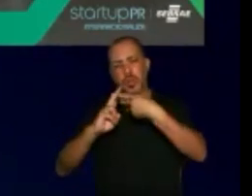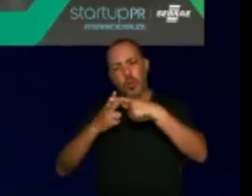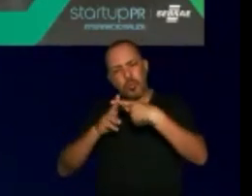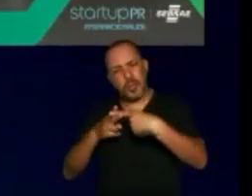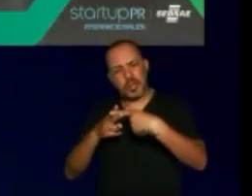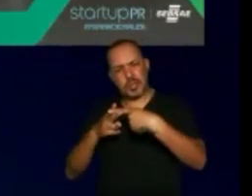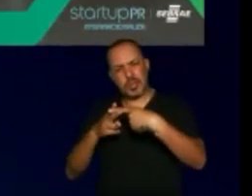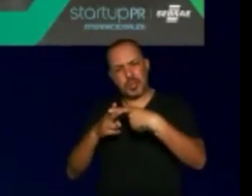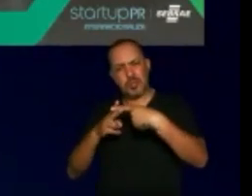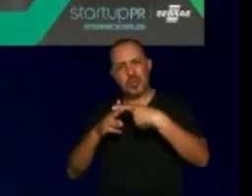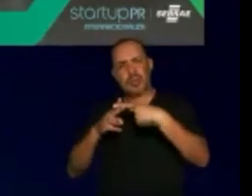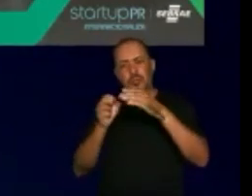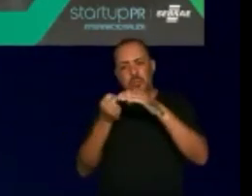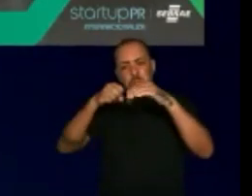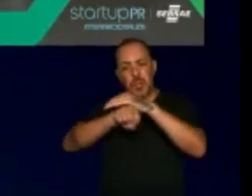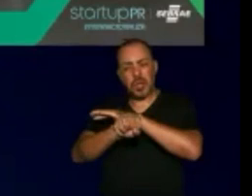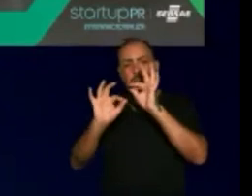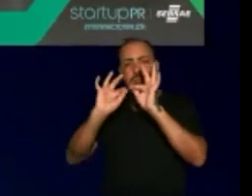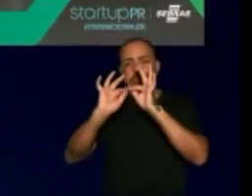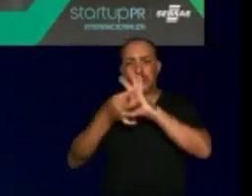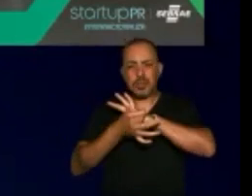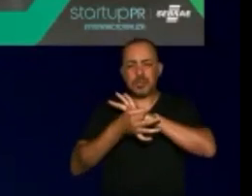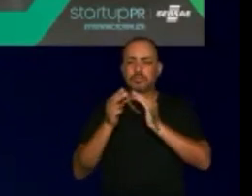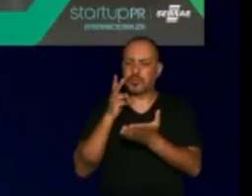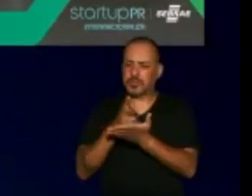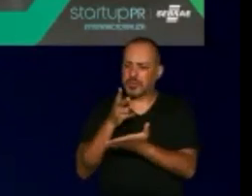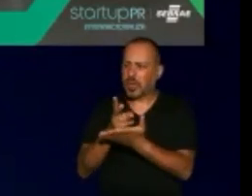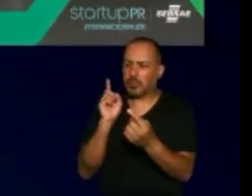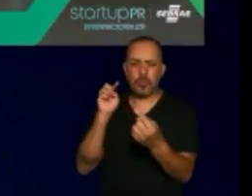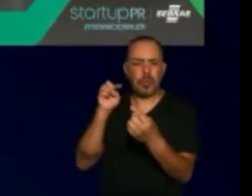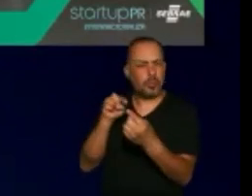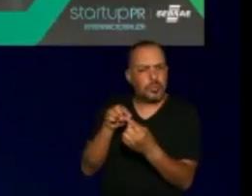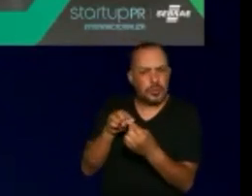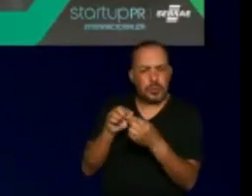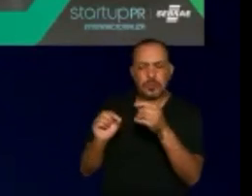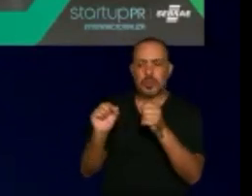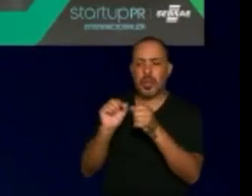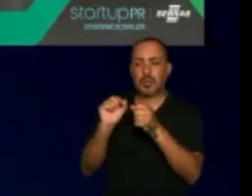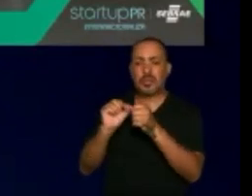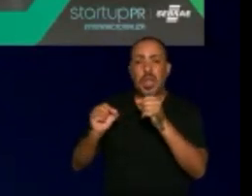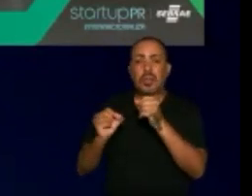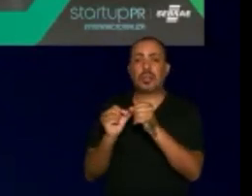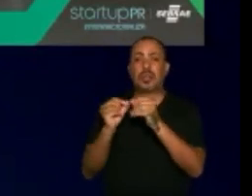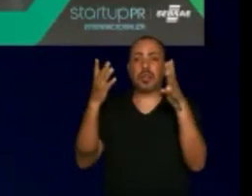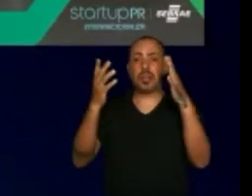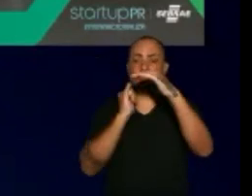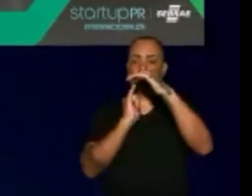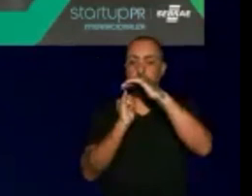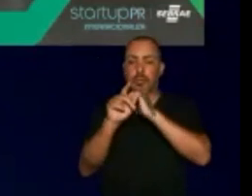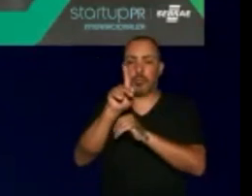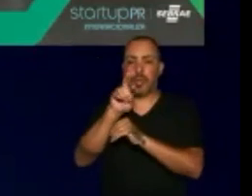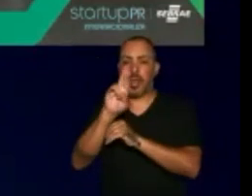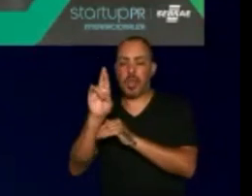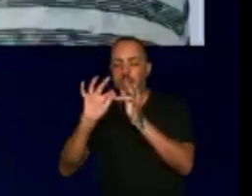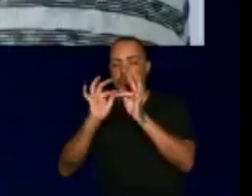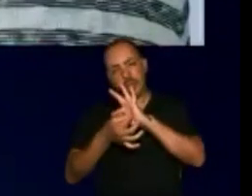para conquistar mercados internacionais. Então, esse foi sempre o nosso objetivo desde o momento da criação do Startup PR Internacionaliza,